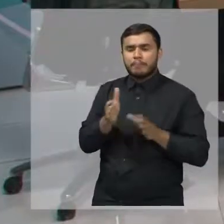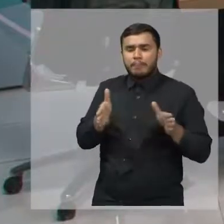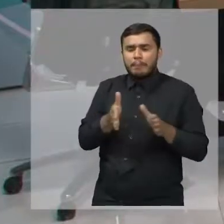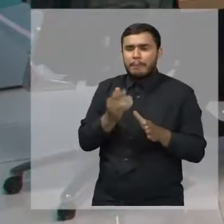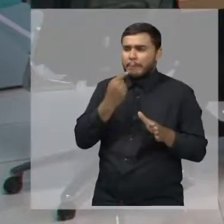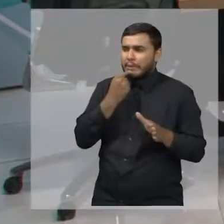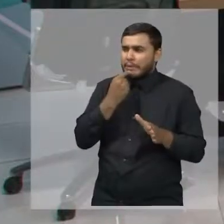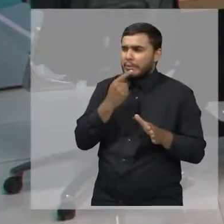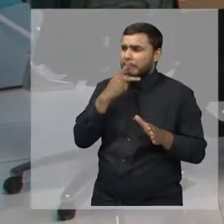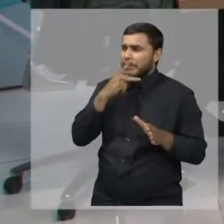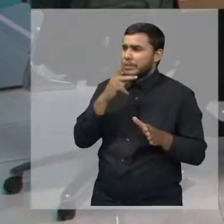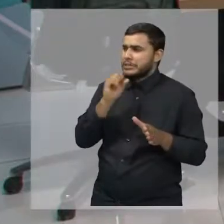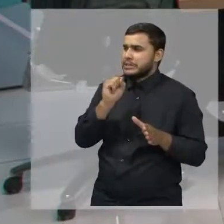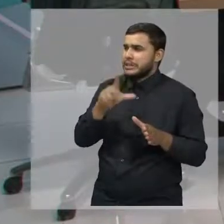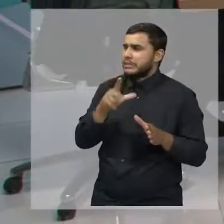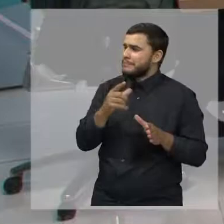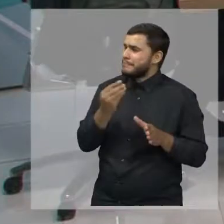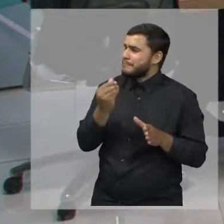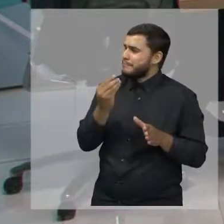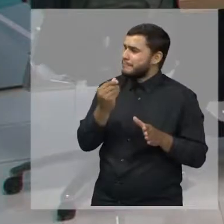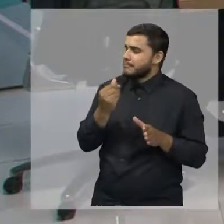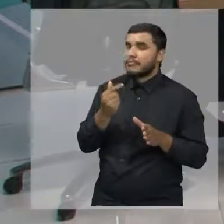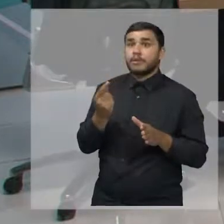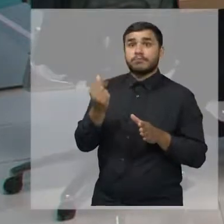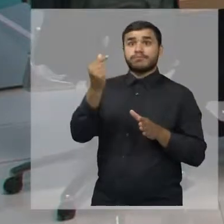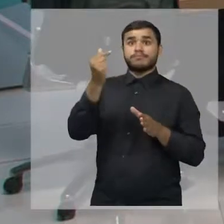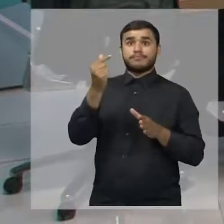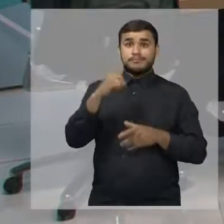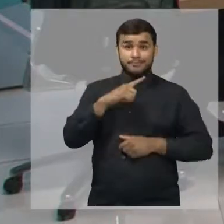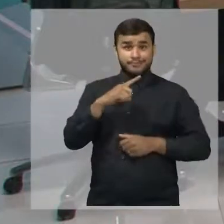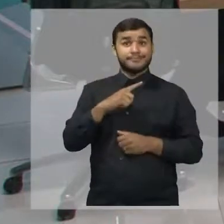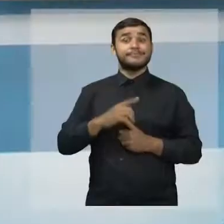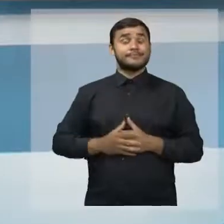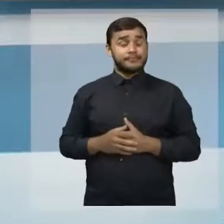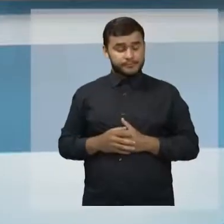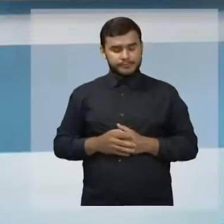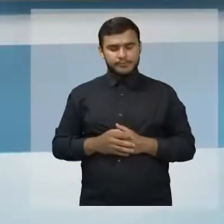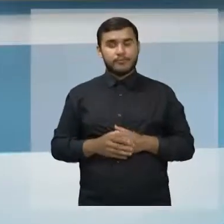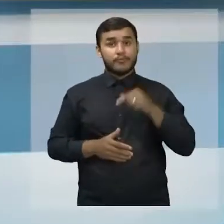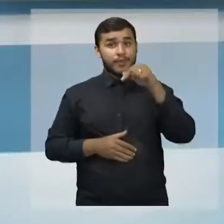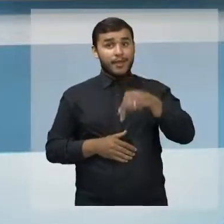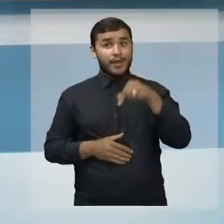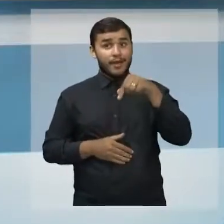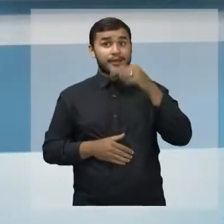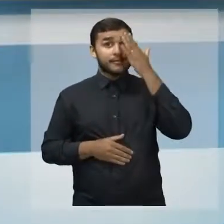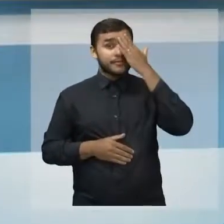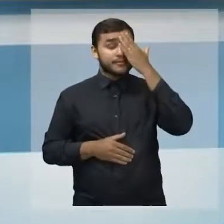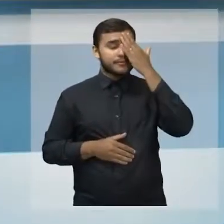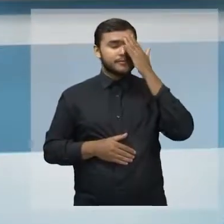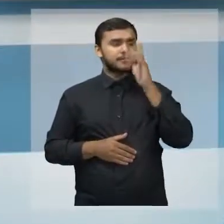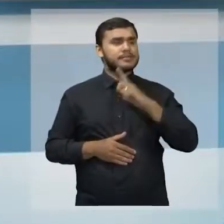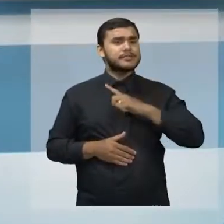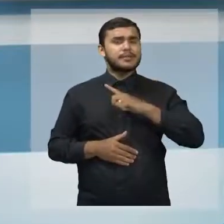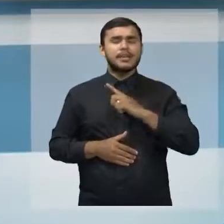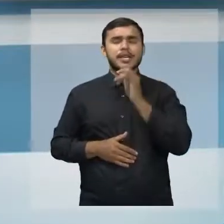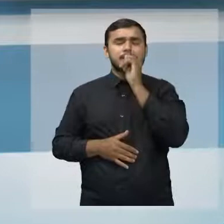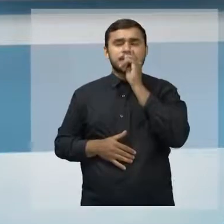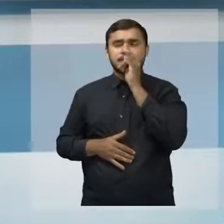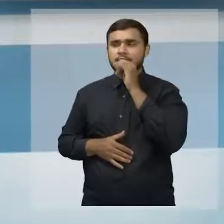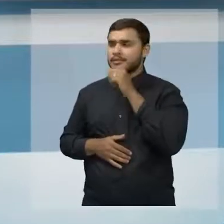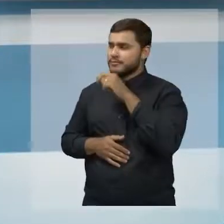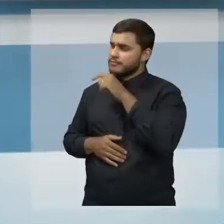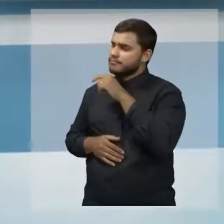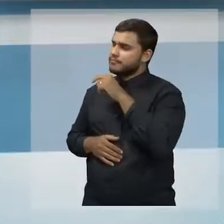nós caminhamos celeremente para mudanças muito radicais na vida, na sociedade.